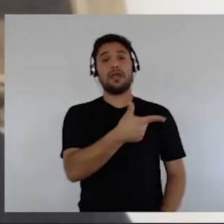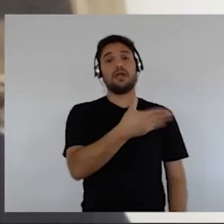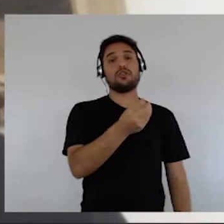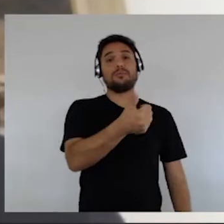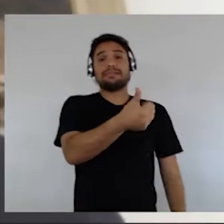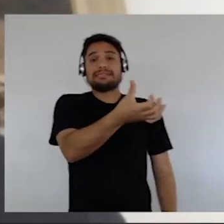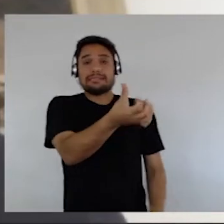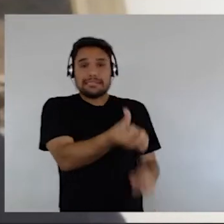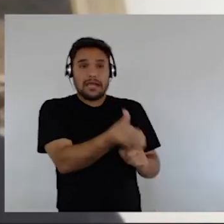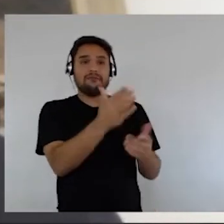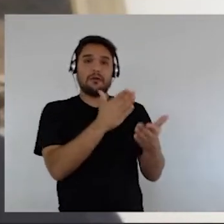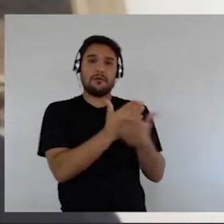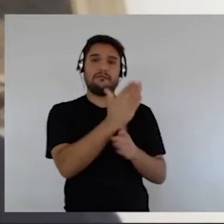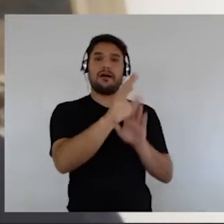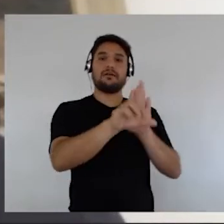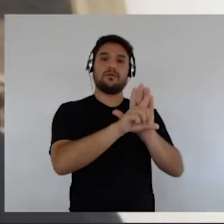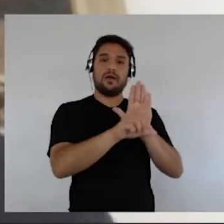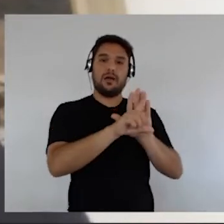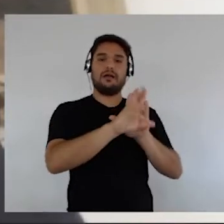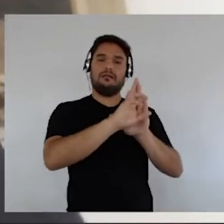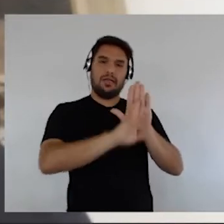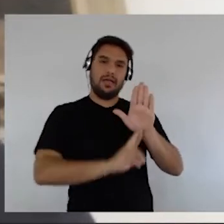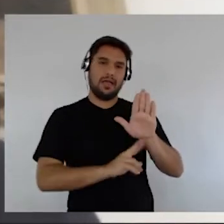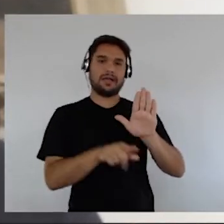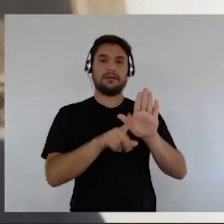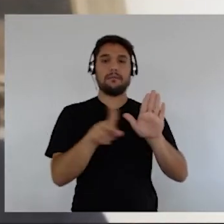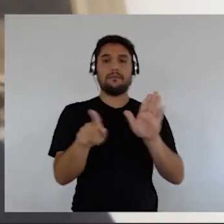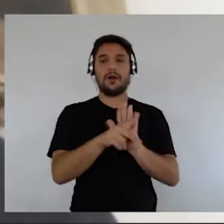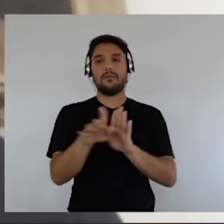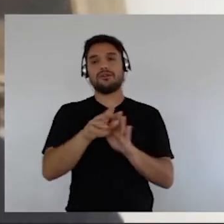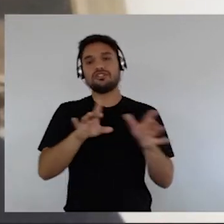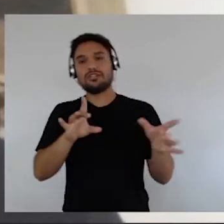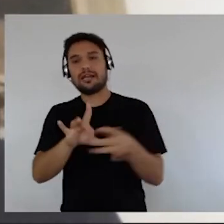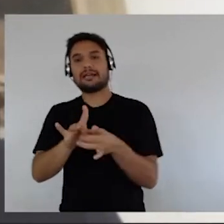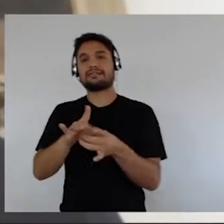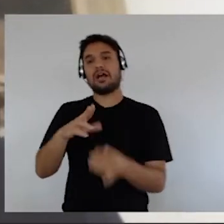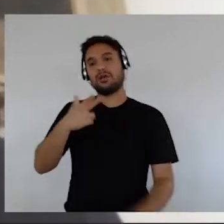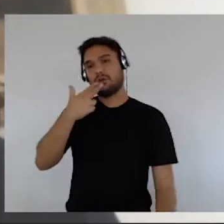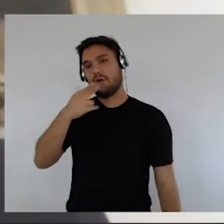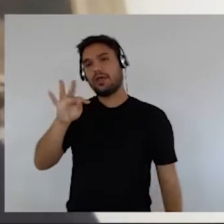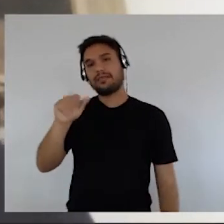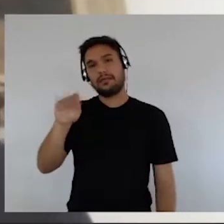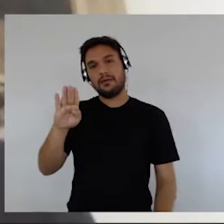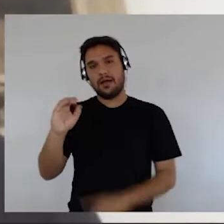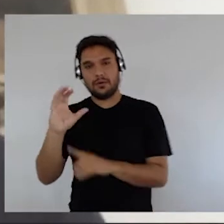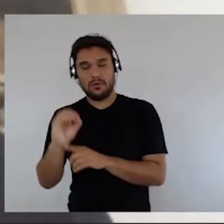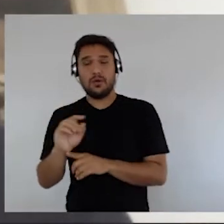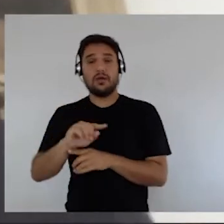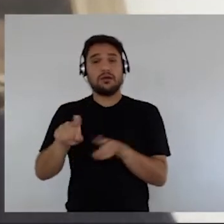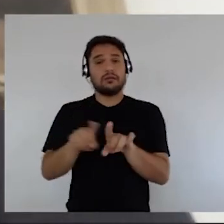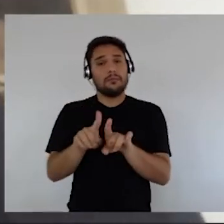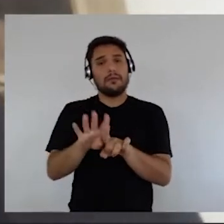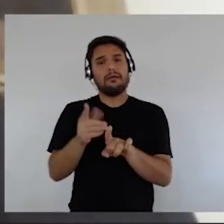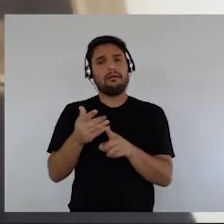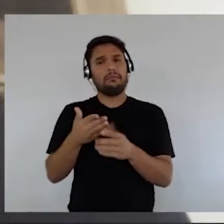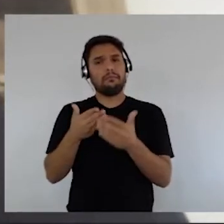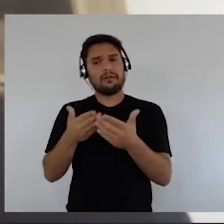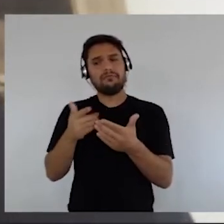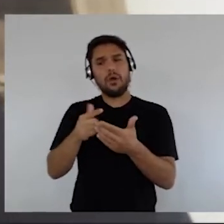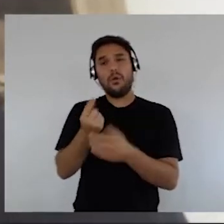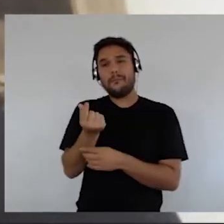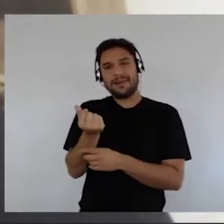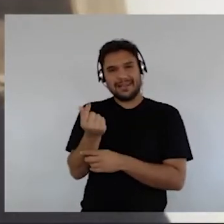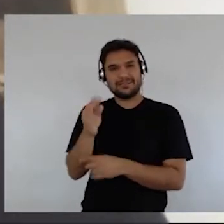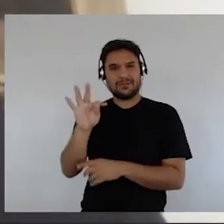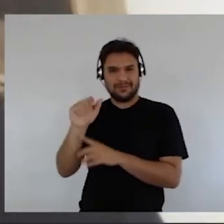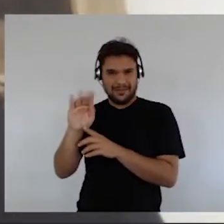foi aprovado o regimento do Fórum Nacional de Integração do Tabaco, a FONIAGRO da Fumicultura, no qual se previu que o preço do